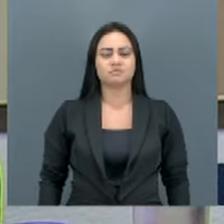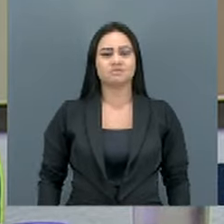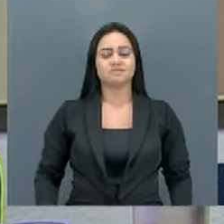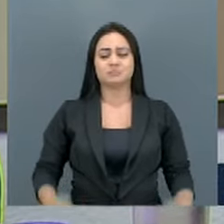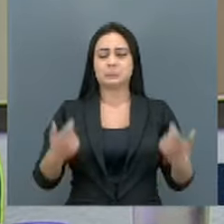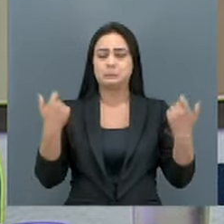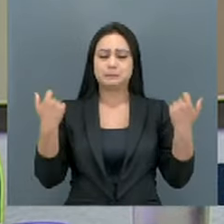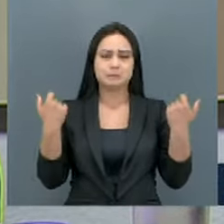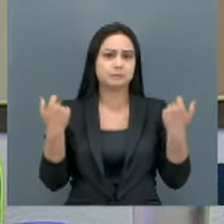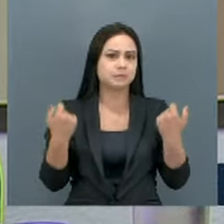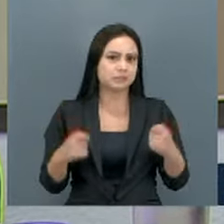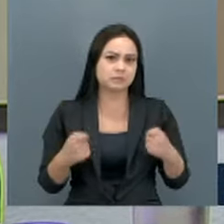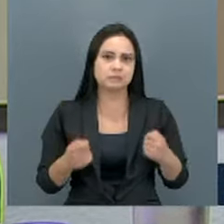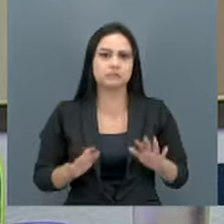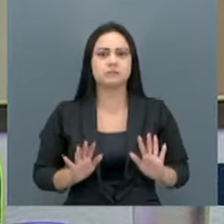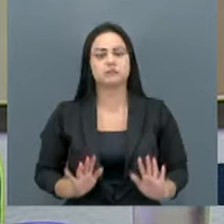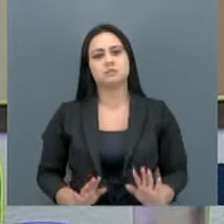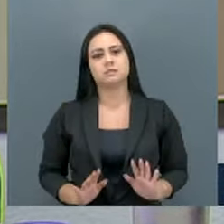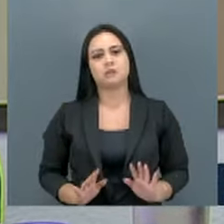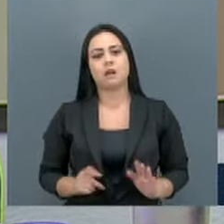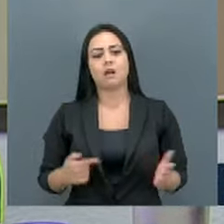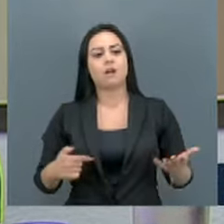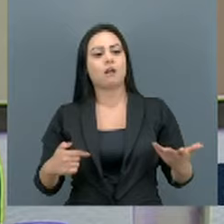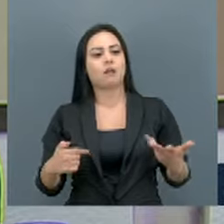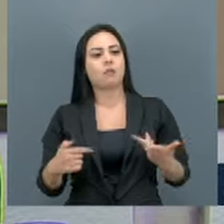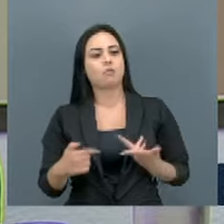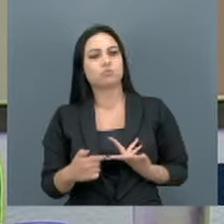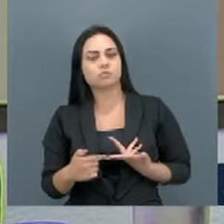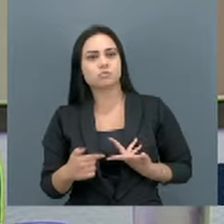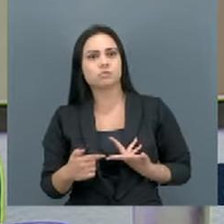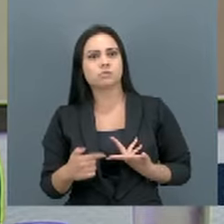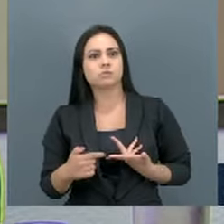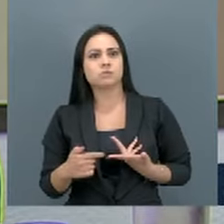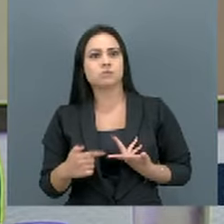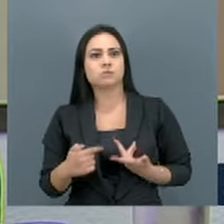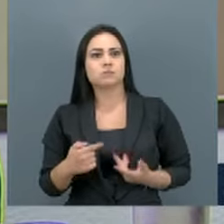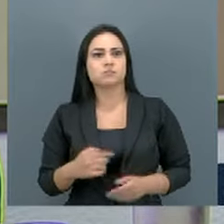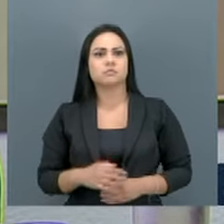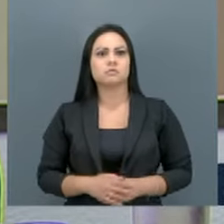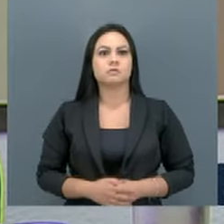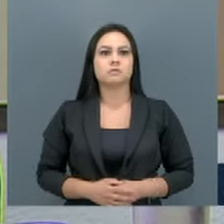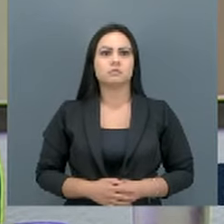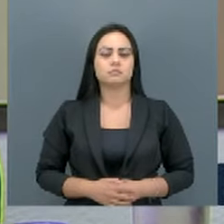necessitado para alguns mais indígenas.